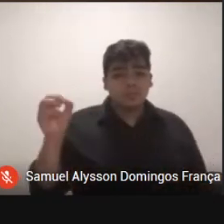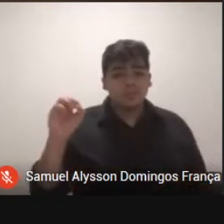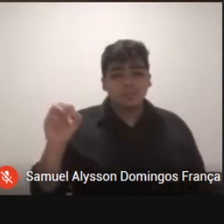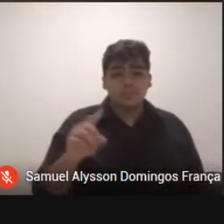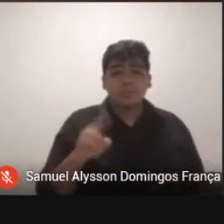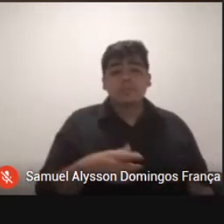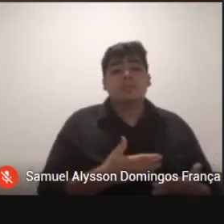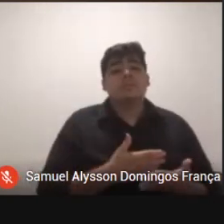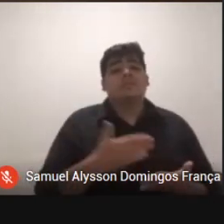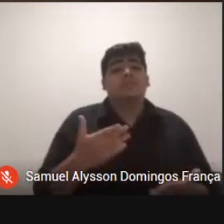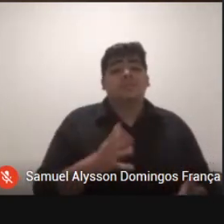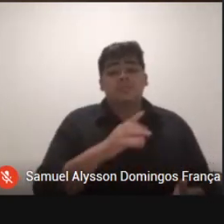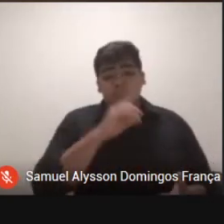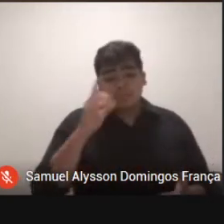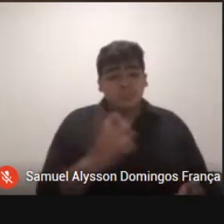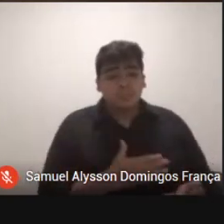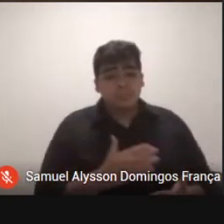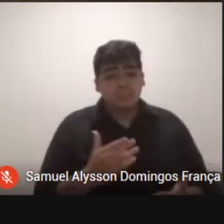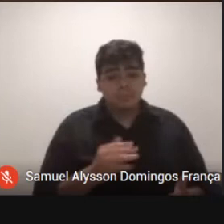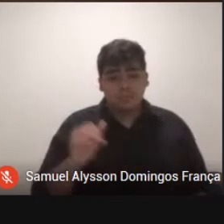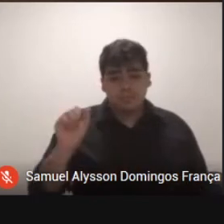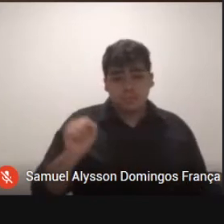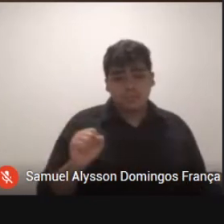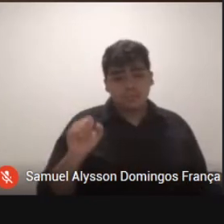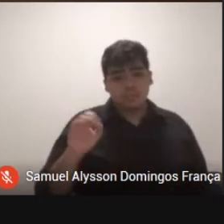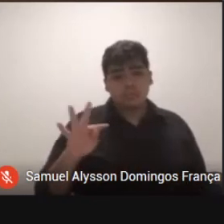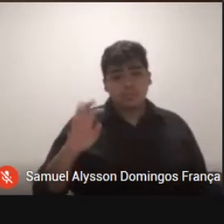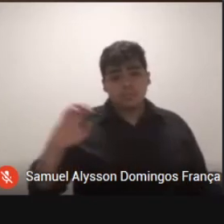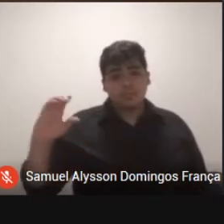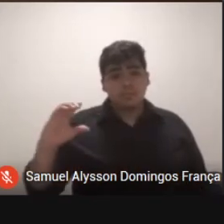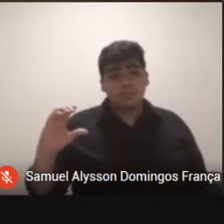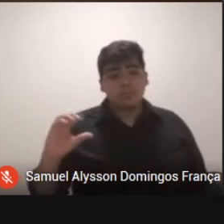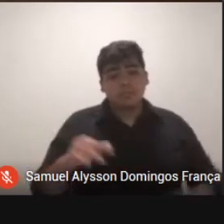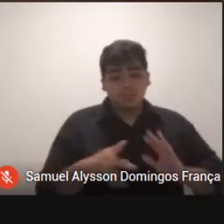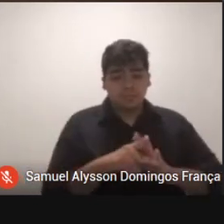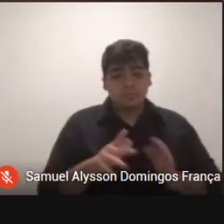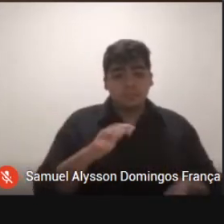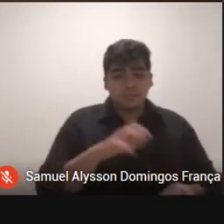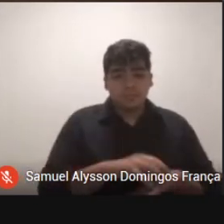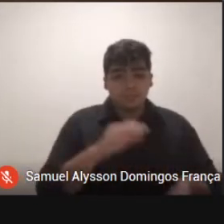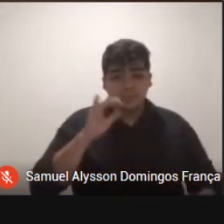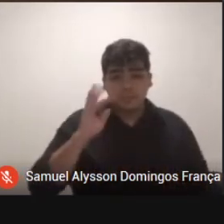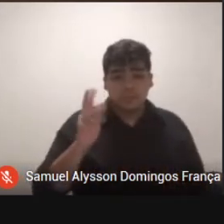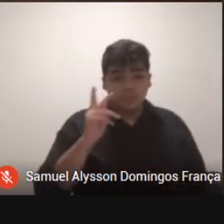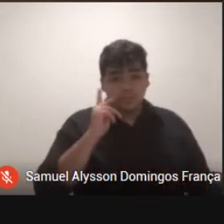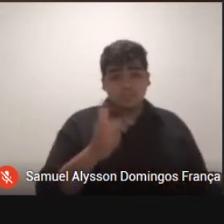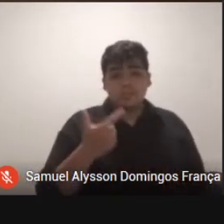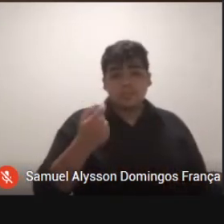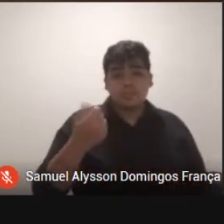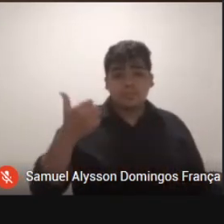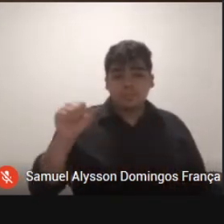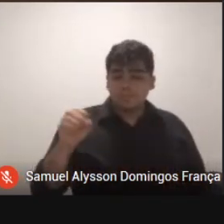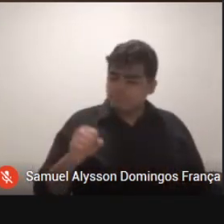que é a Semana de Ciência e Tecnologia do Campus João Pessoa, em 2018. Então, foi uma alegria imensa a gente poder iniciar esse evento